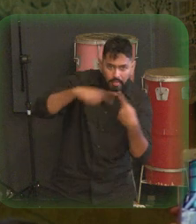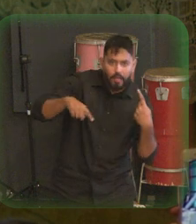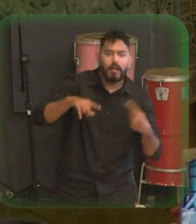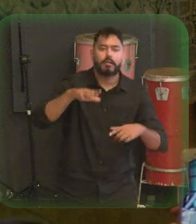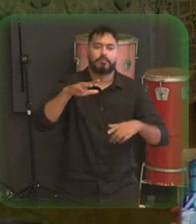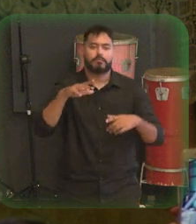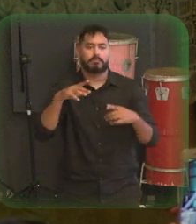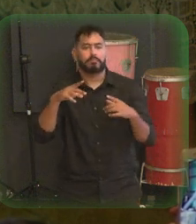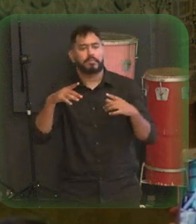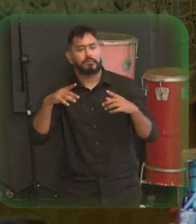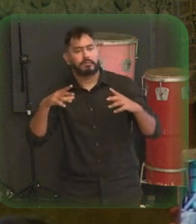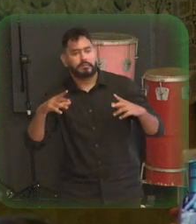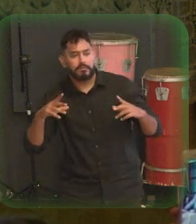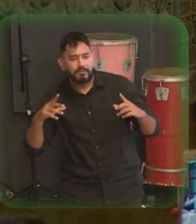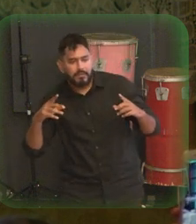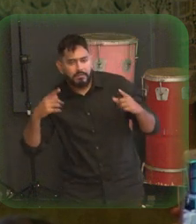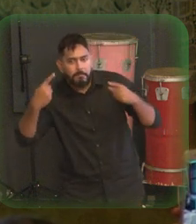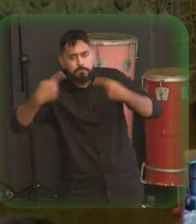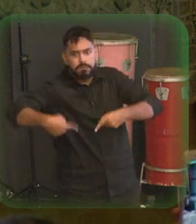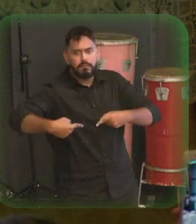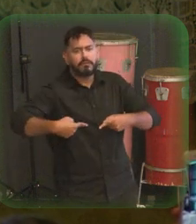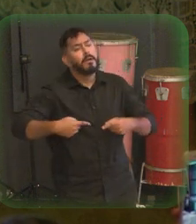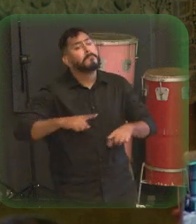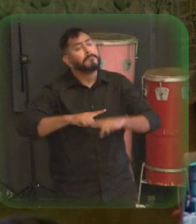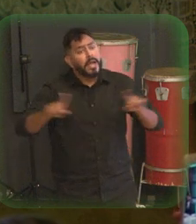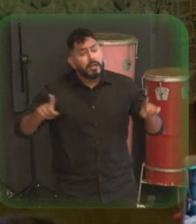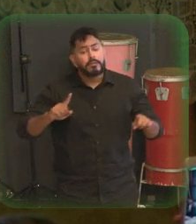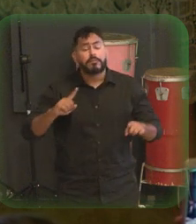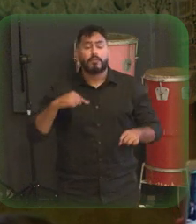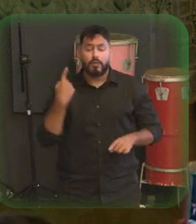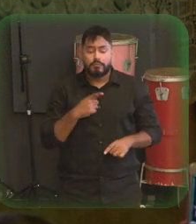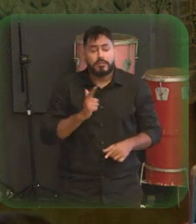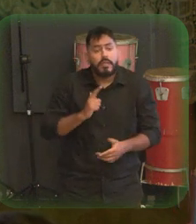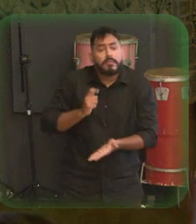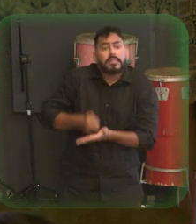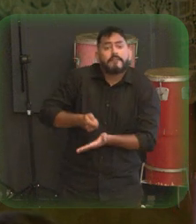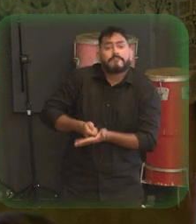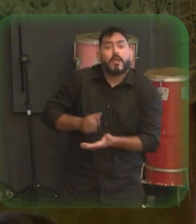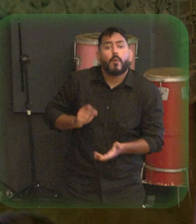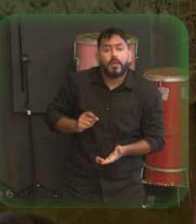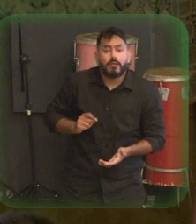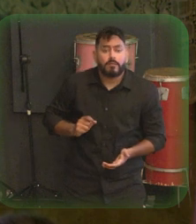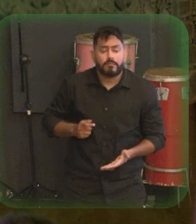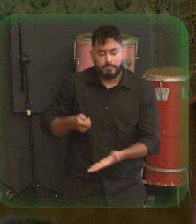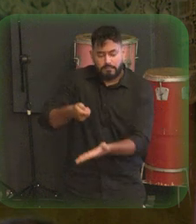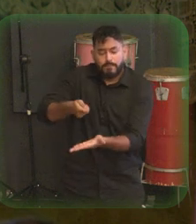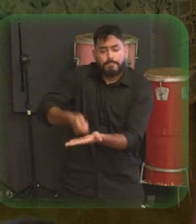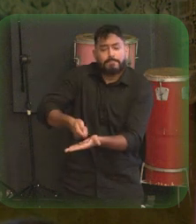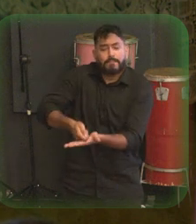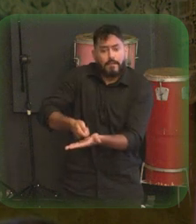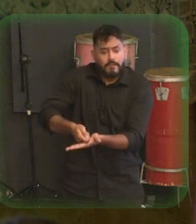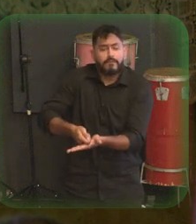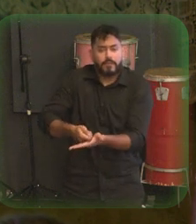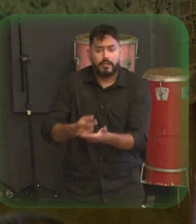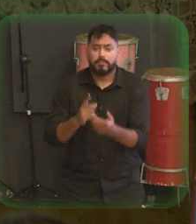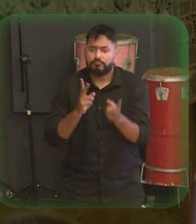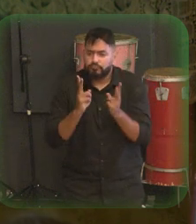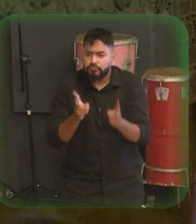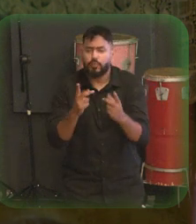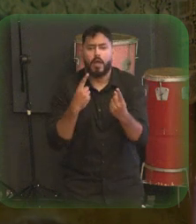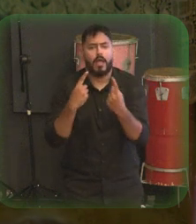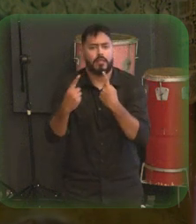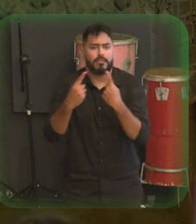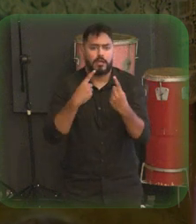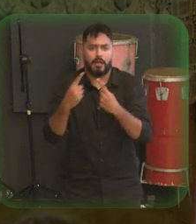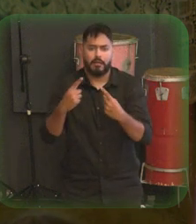conflito. Mas nós temos um outro dever, né? Que é o dever de manter o diálogo, não importa